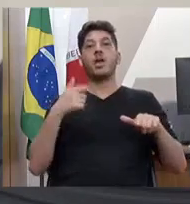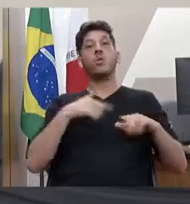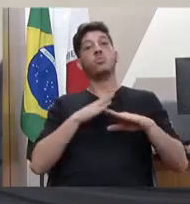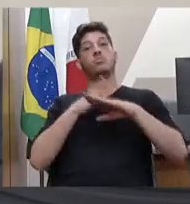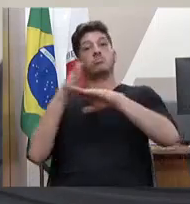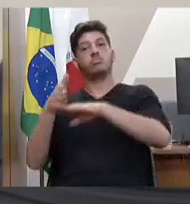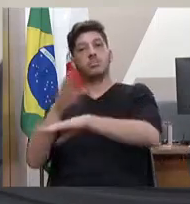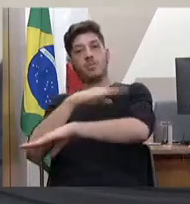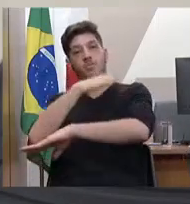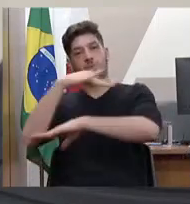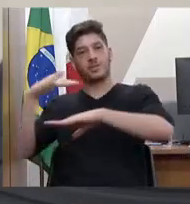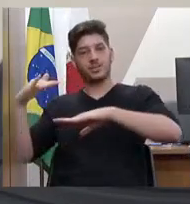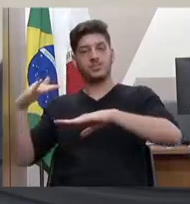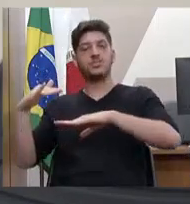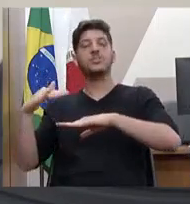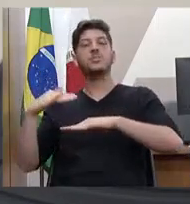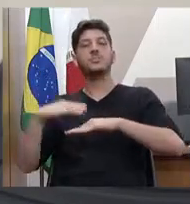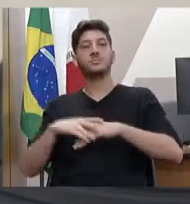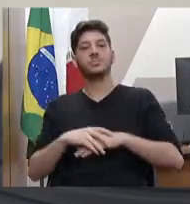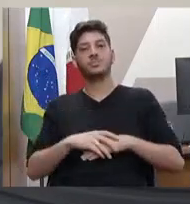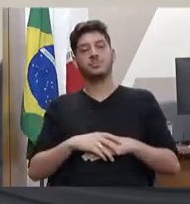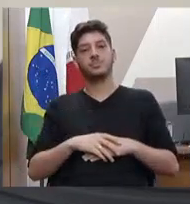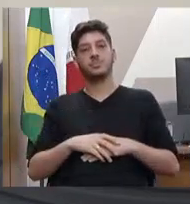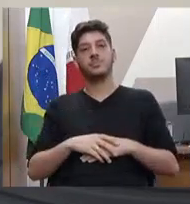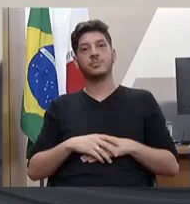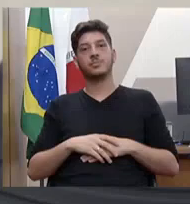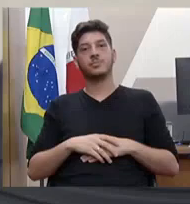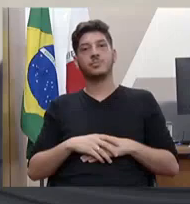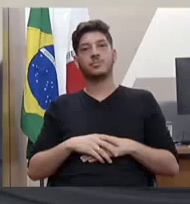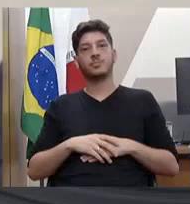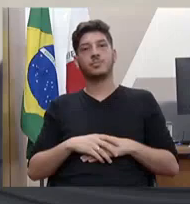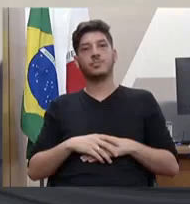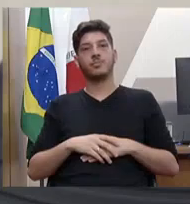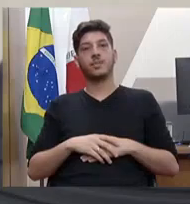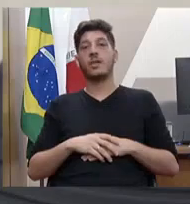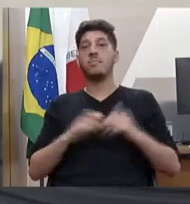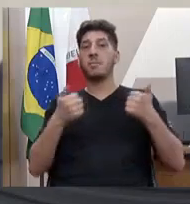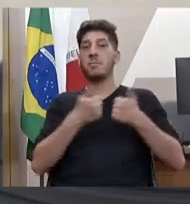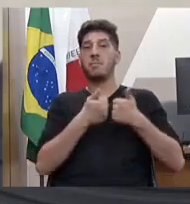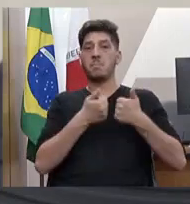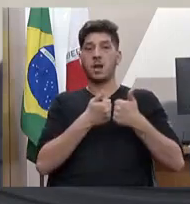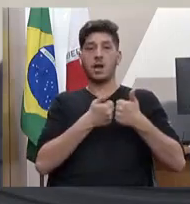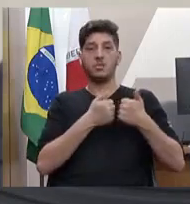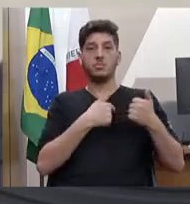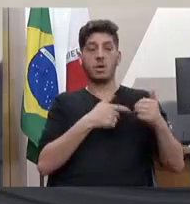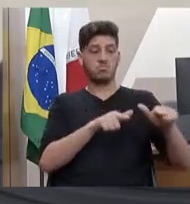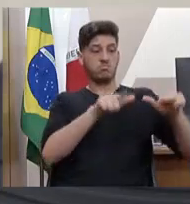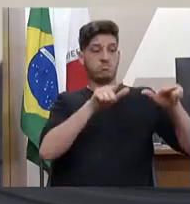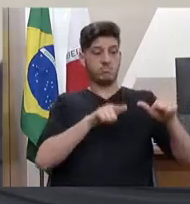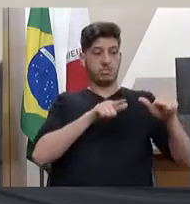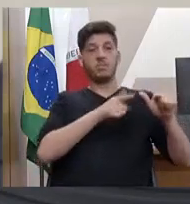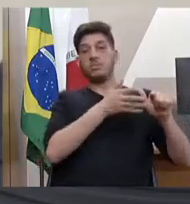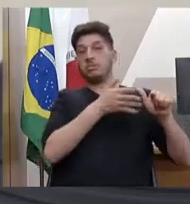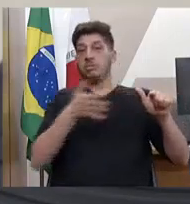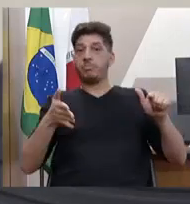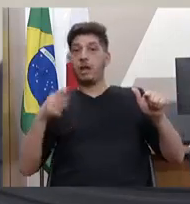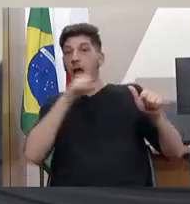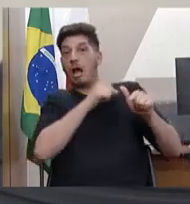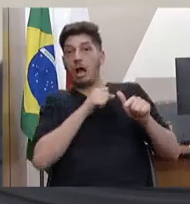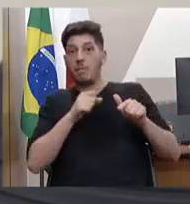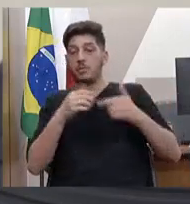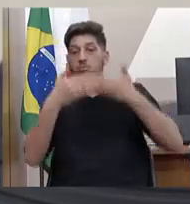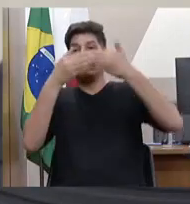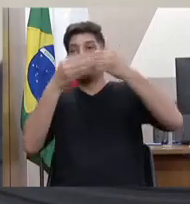né para foi logo próxima posse o crime né de Brumadinho com a maior crime trabalhista